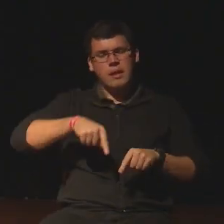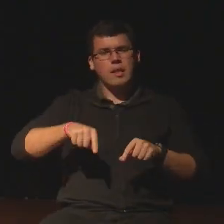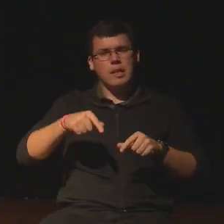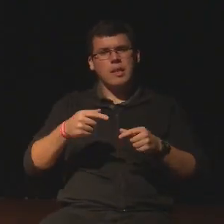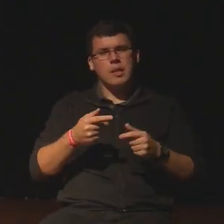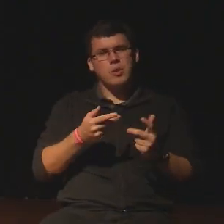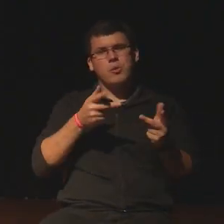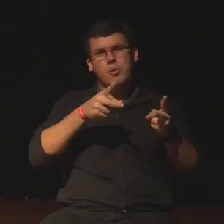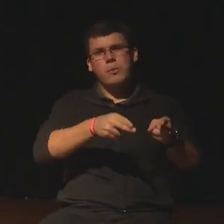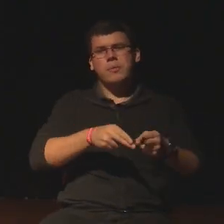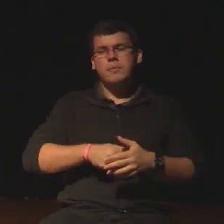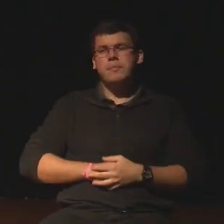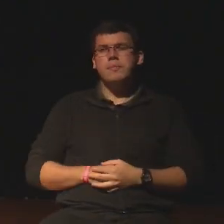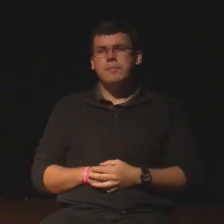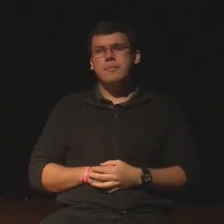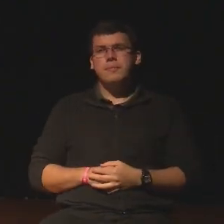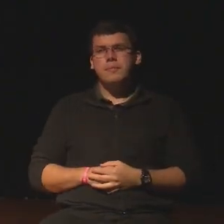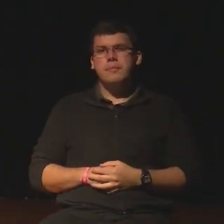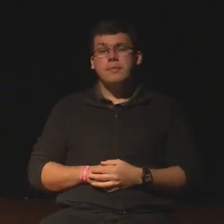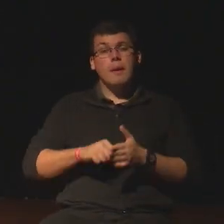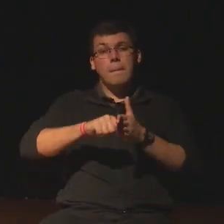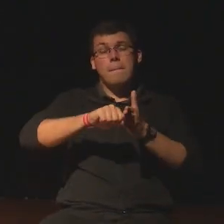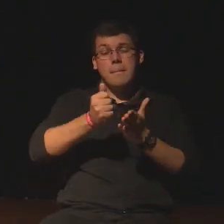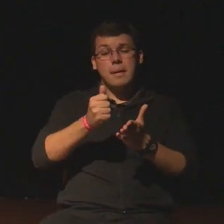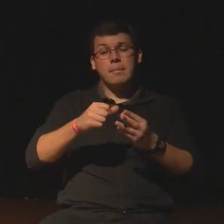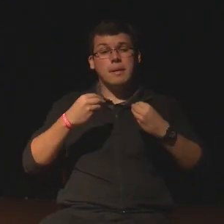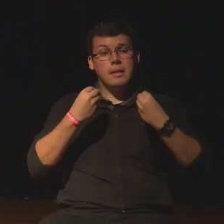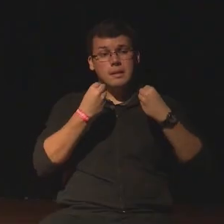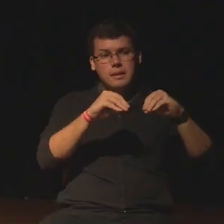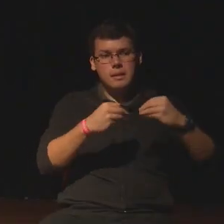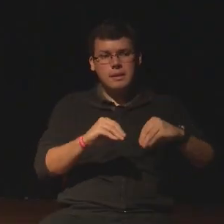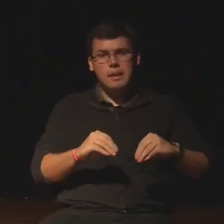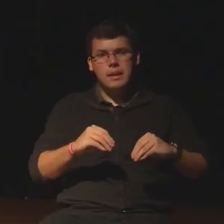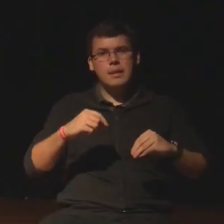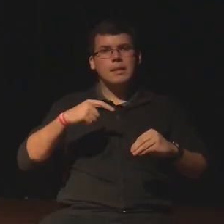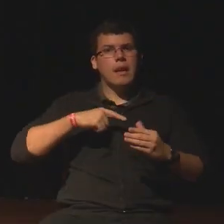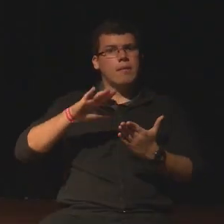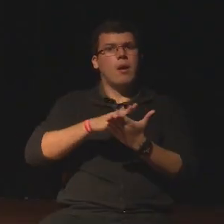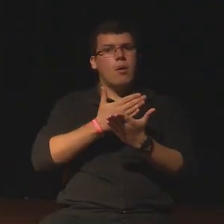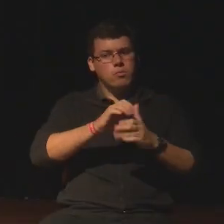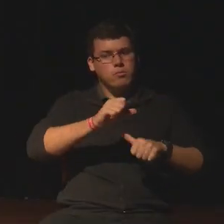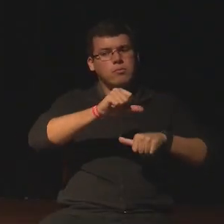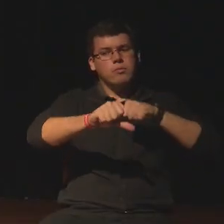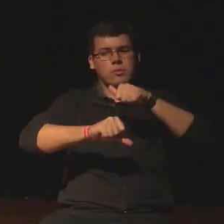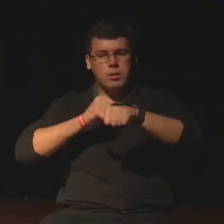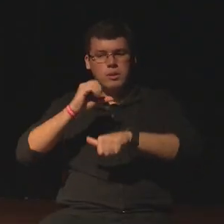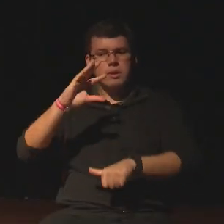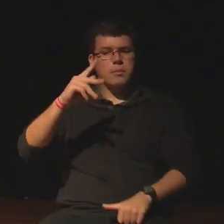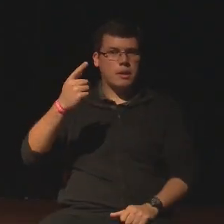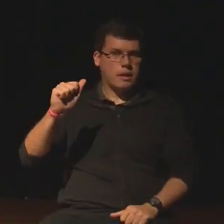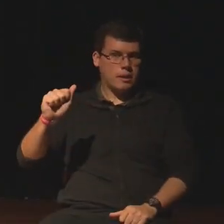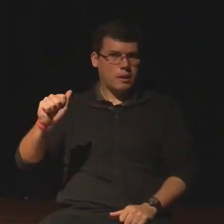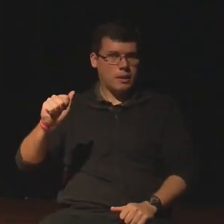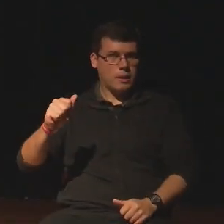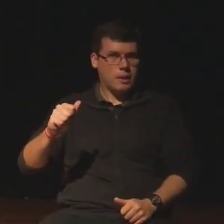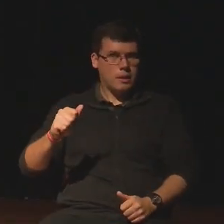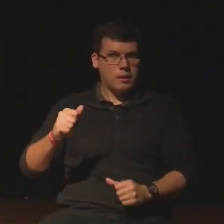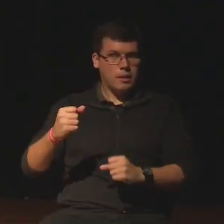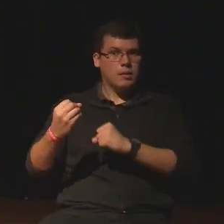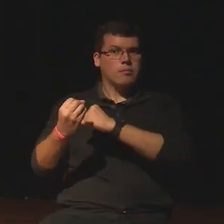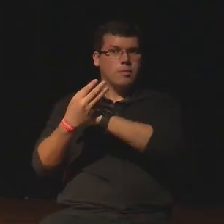Na primeira entrega que tivemos algumas alterações sugeridas pela CPA e que prontamente